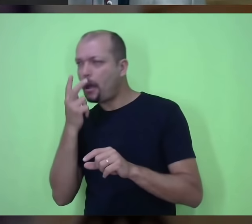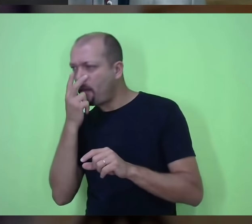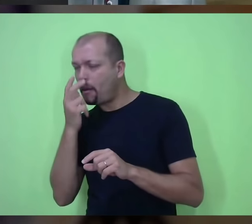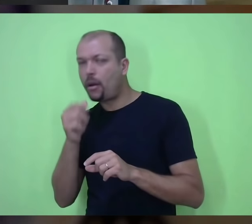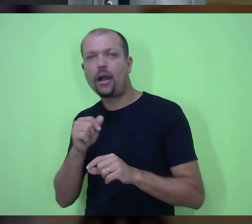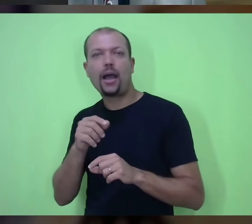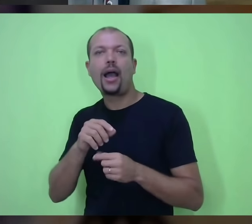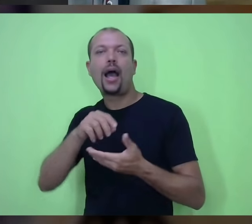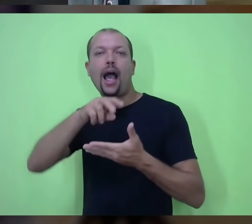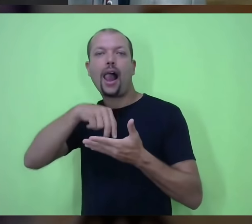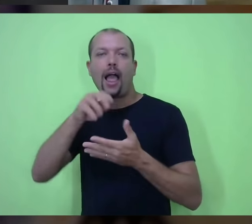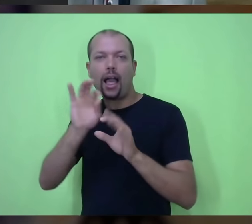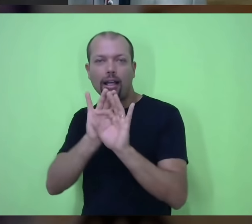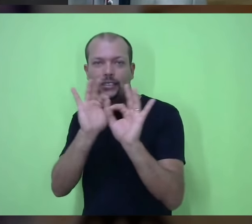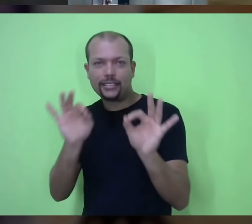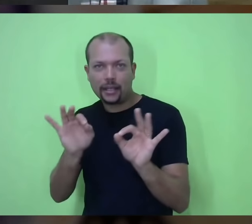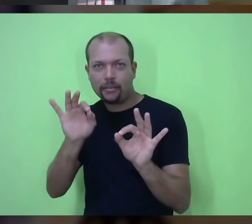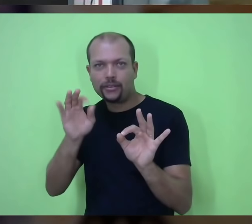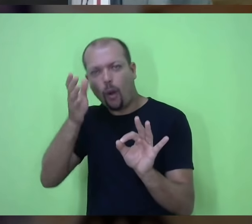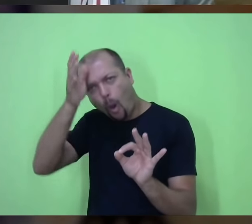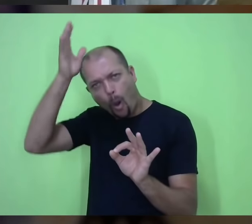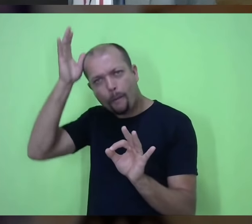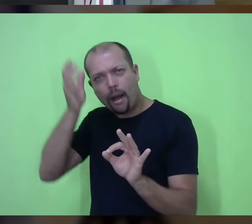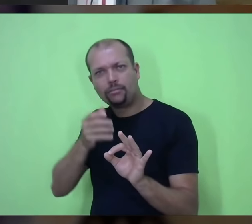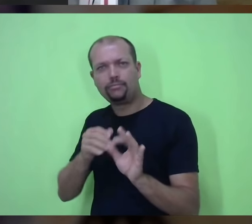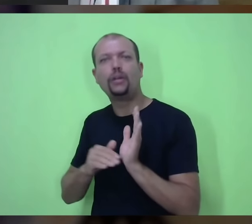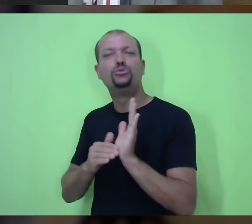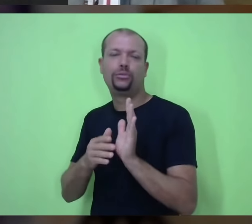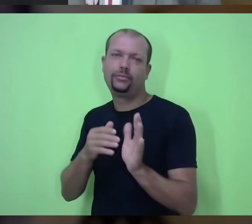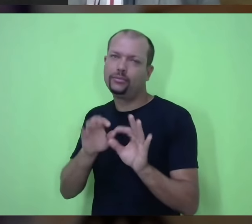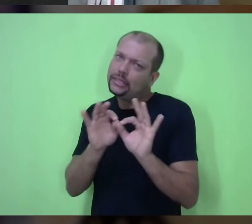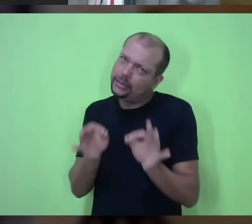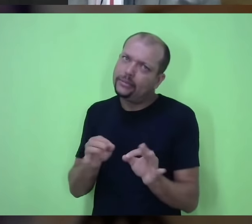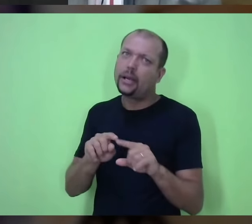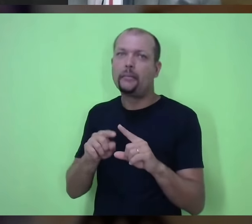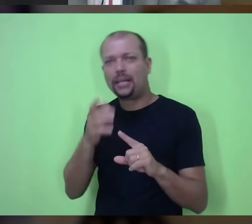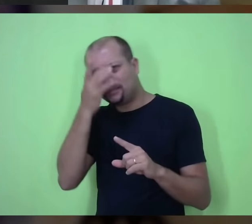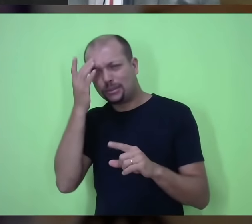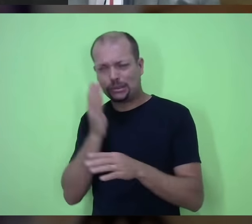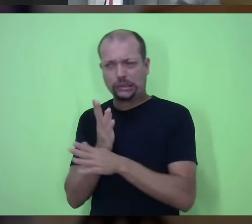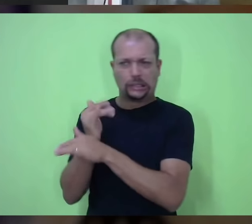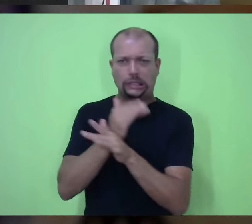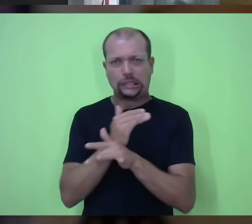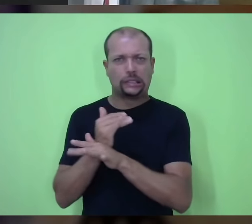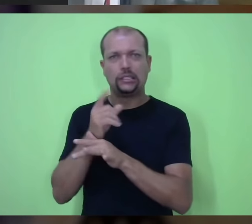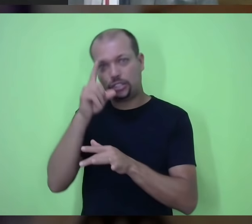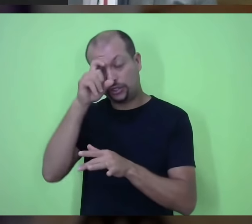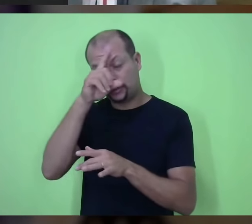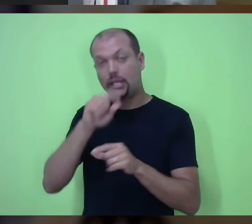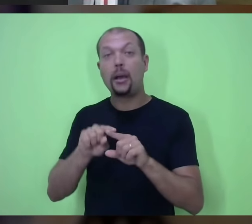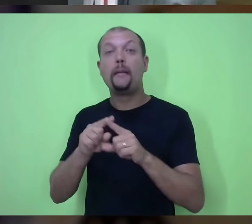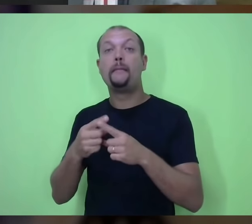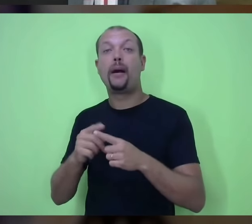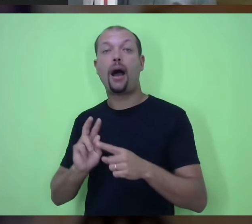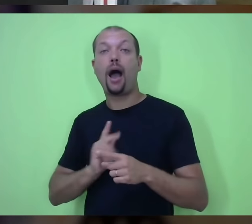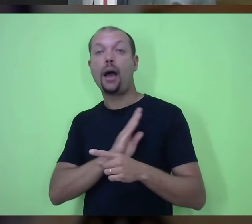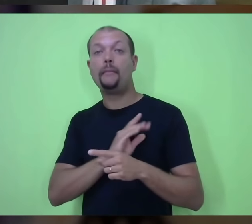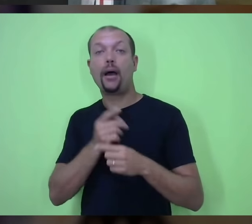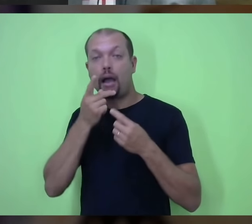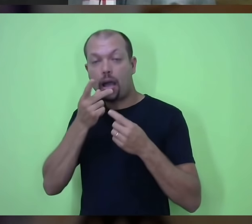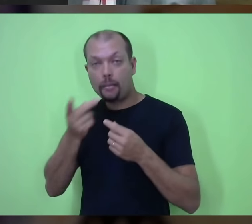vai ler Romanos, que é muito mais simples do que Hebreus, que já é um livro que muita gente se perde ali na leitura. Mas o